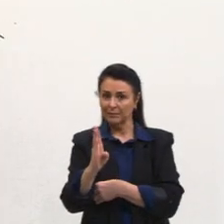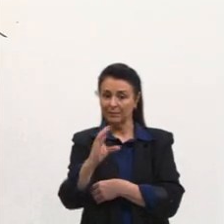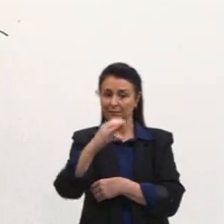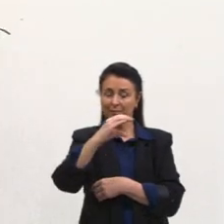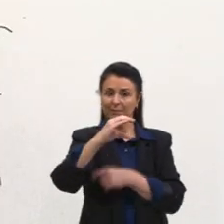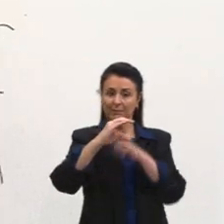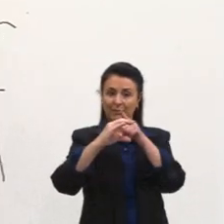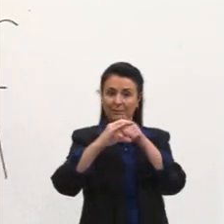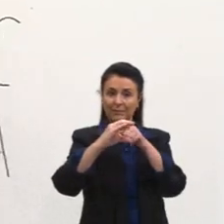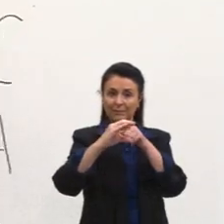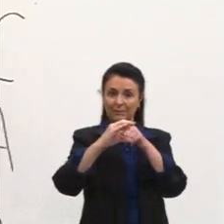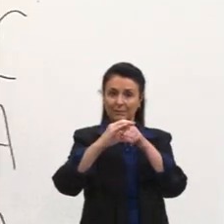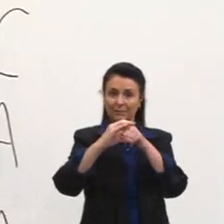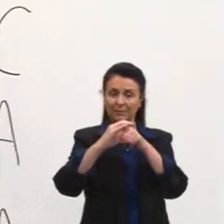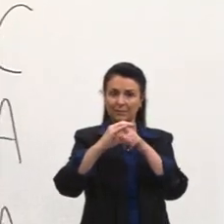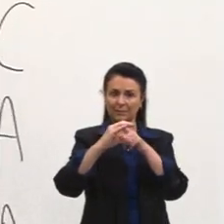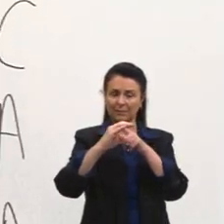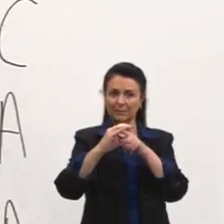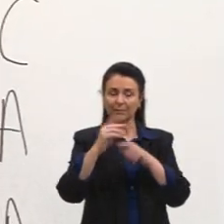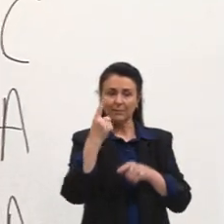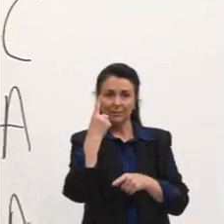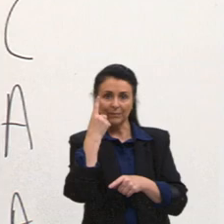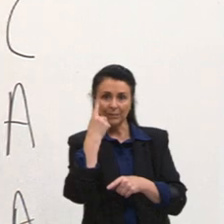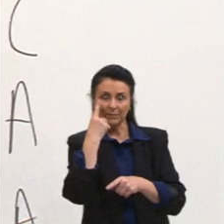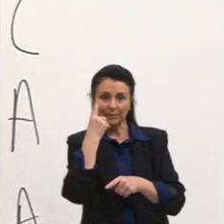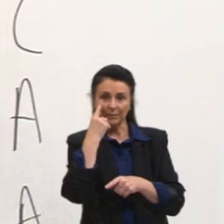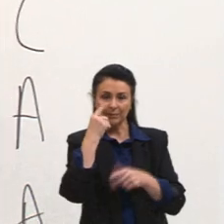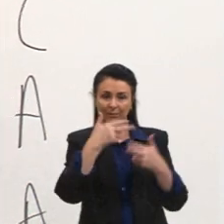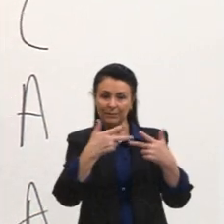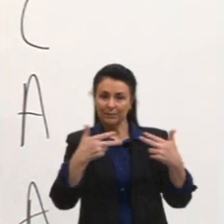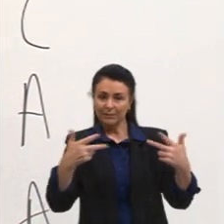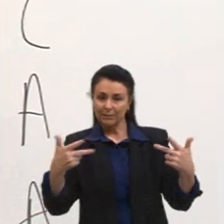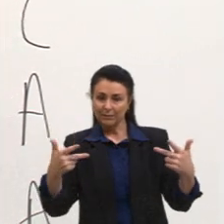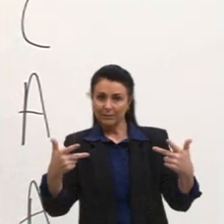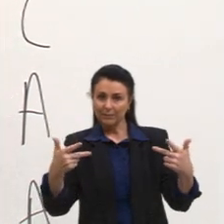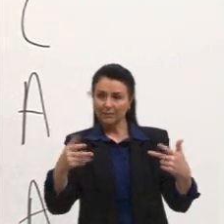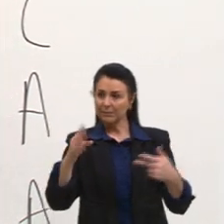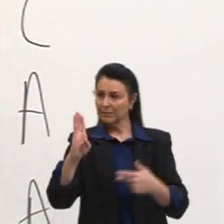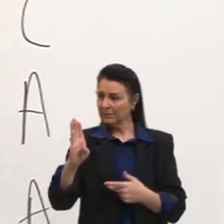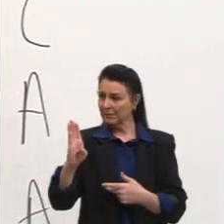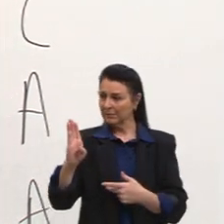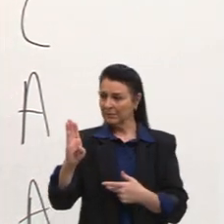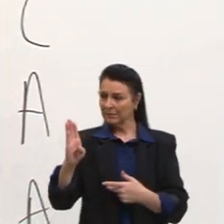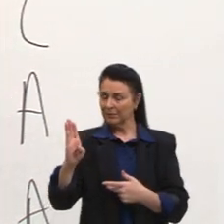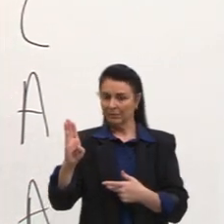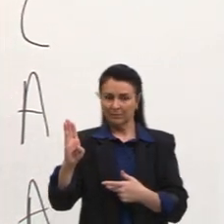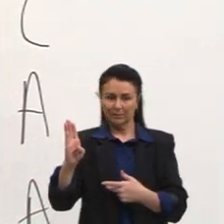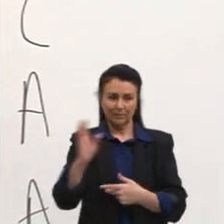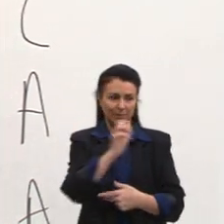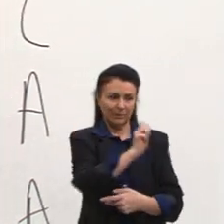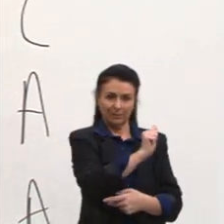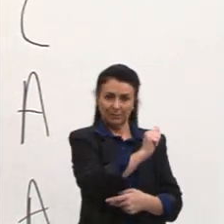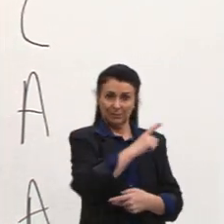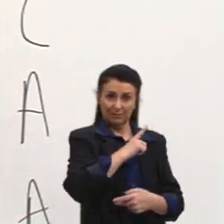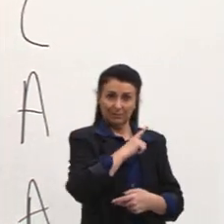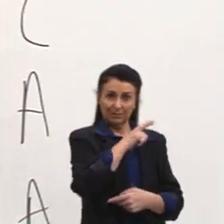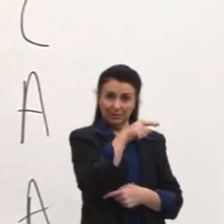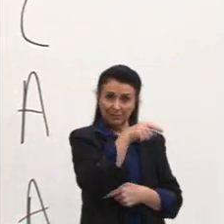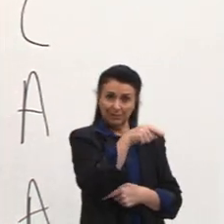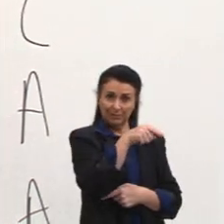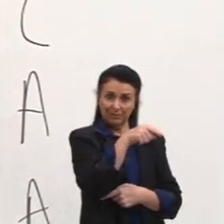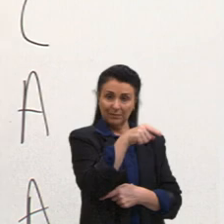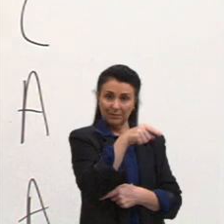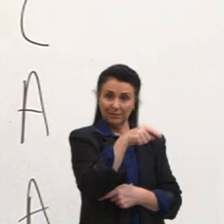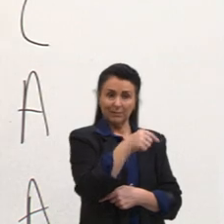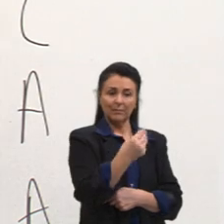ver se os elementos de B que estão em assim então surgimento de bem estão e a Quais são os elementos de b então 35 e oito então eu tenho